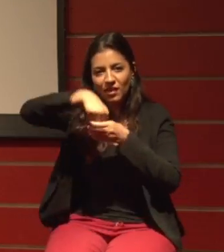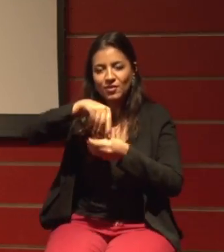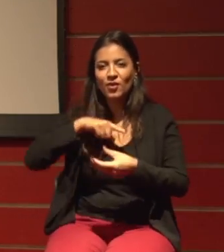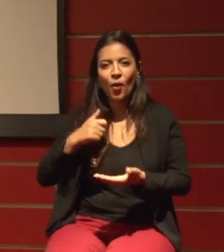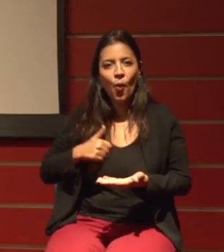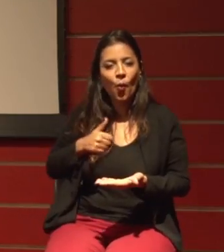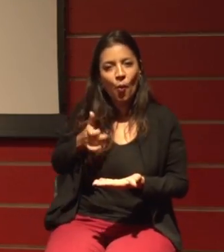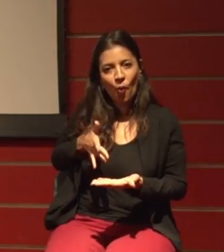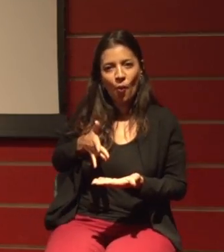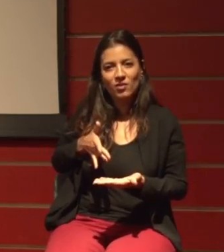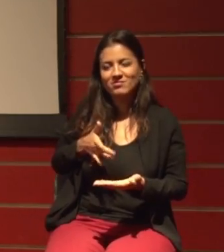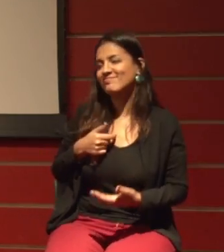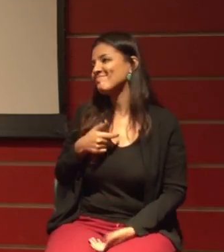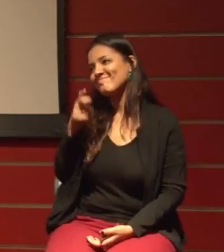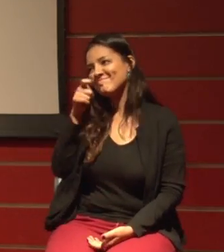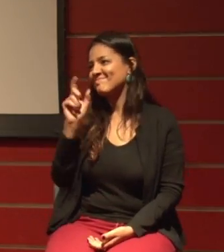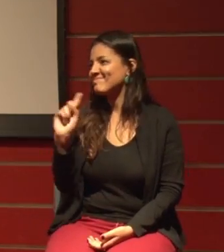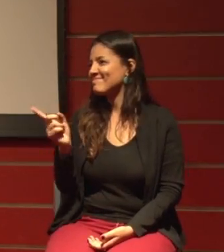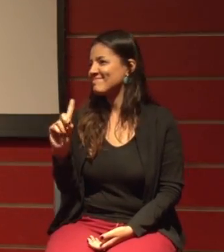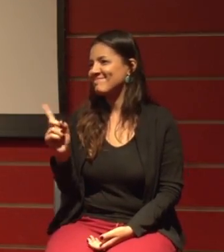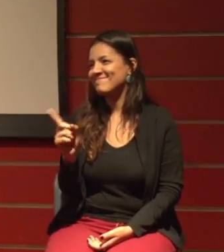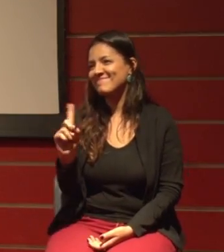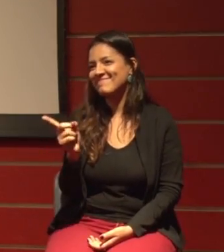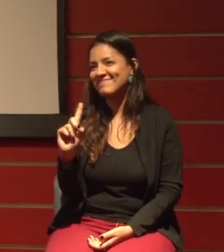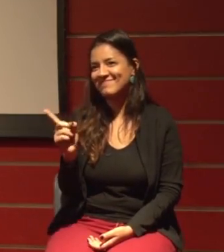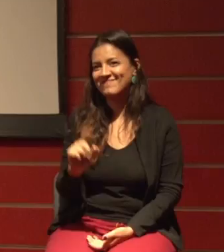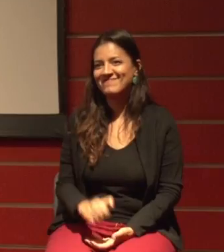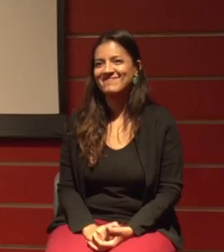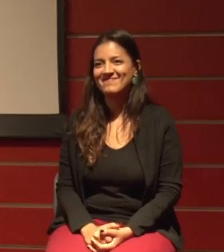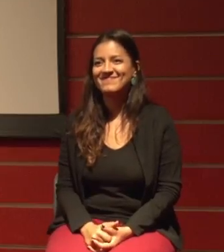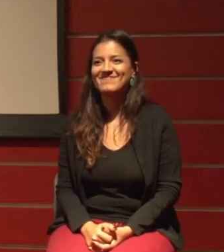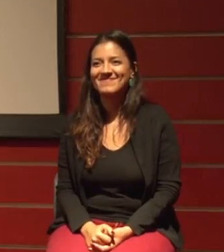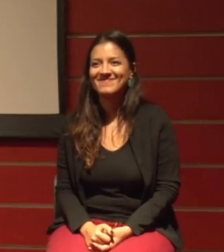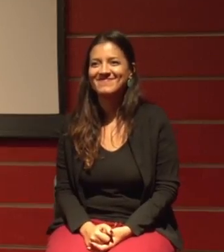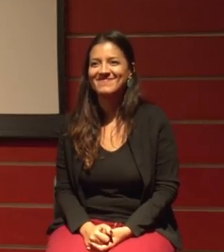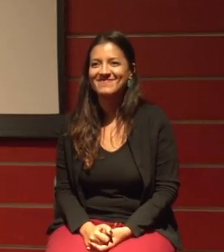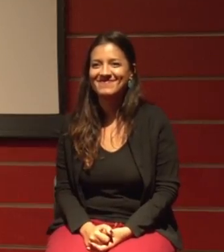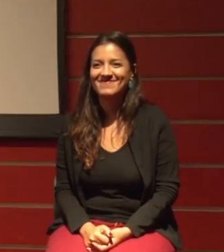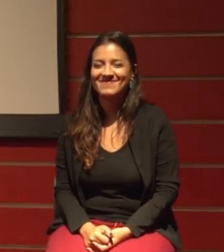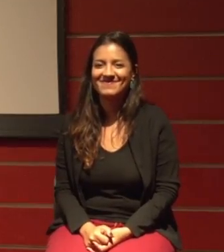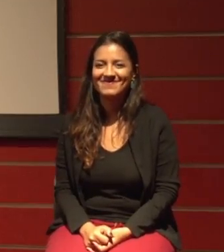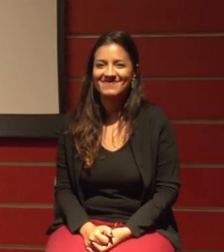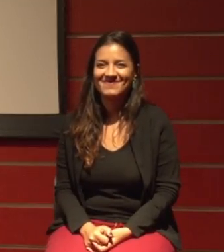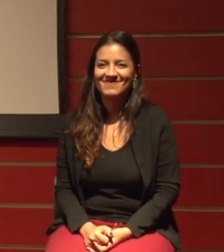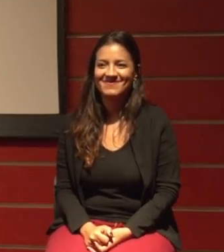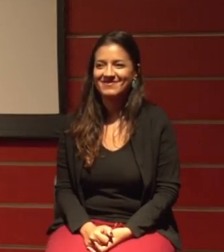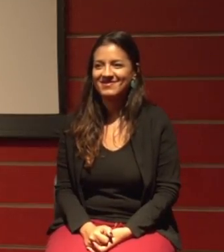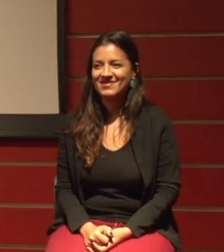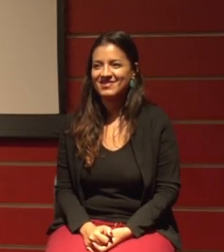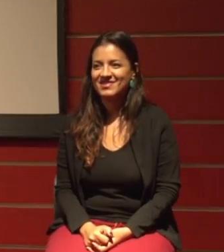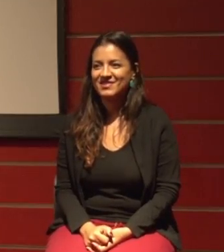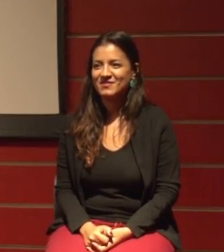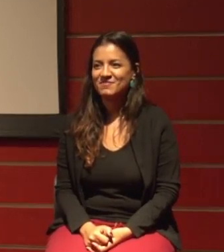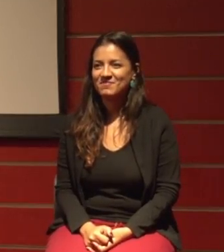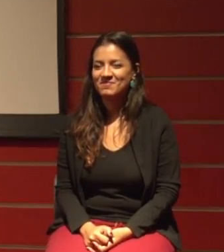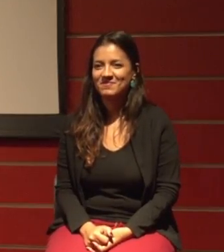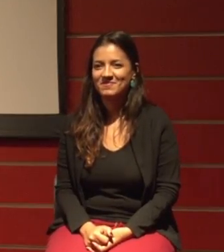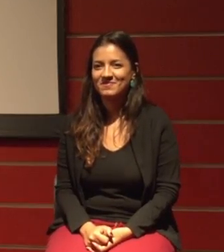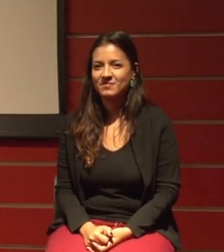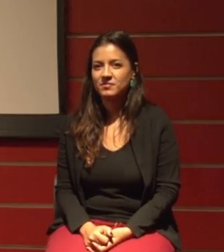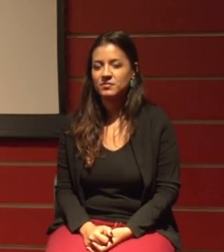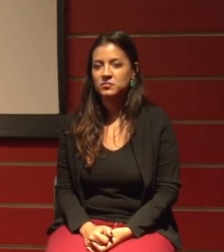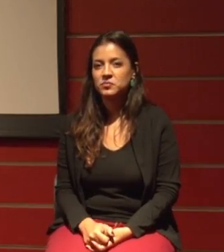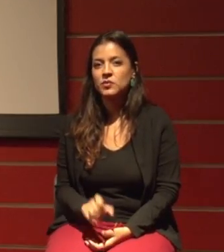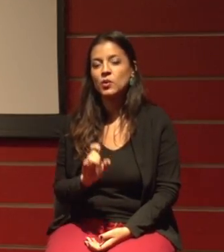lembrando não não ass acho que eu não assisti tá tudo bem eu queria eh só ler aqui